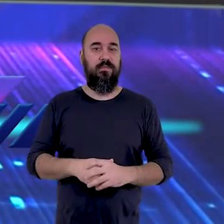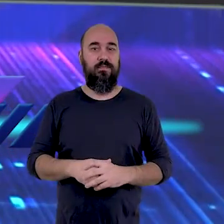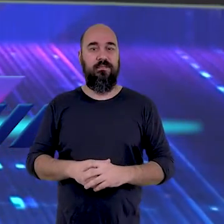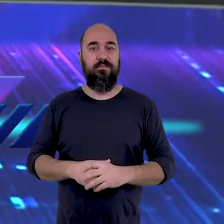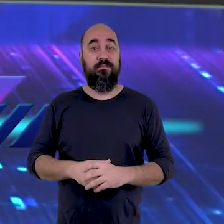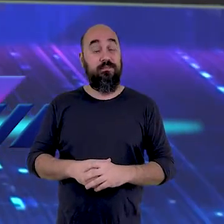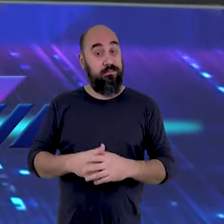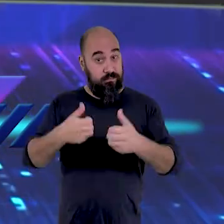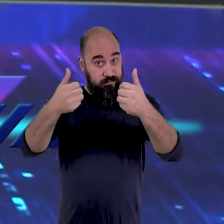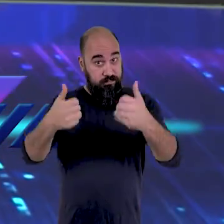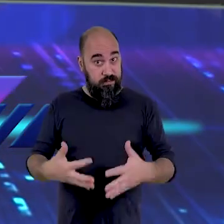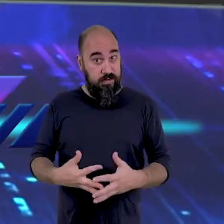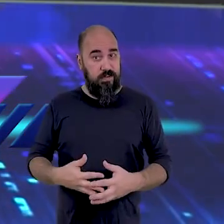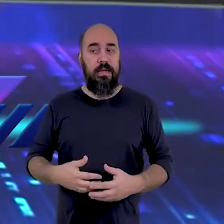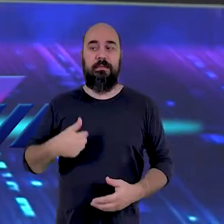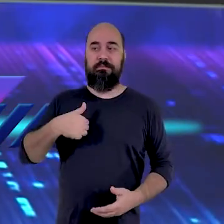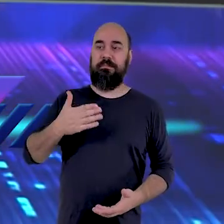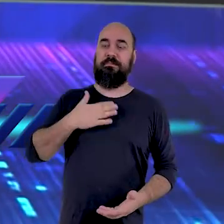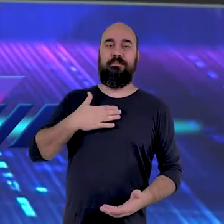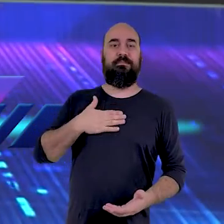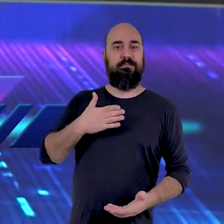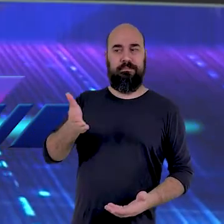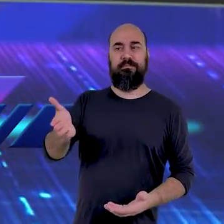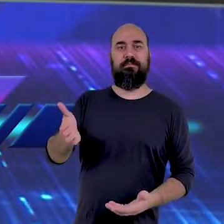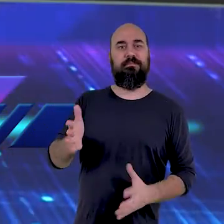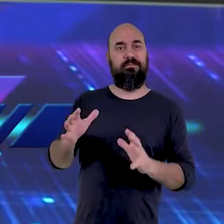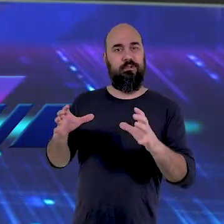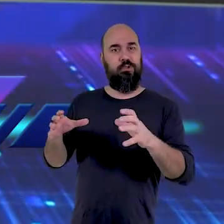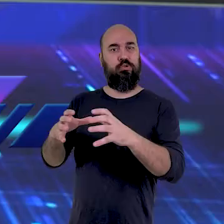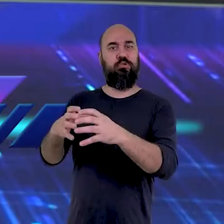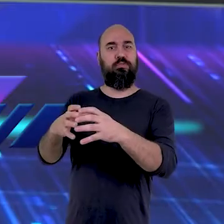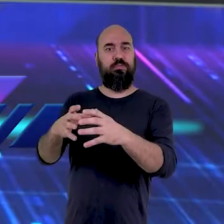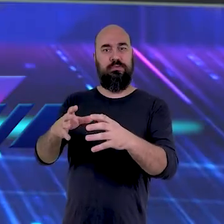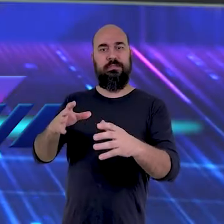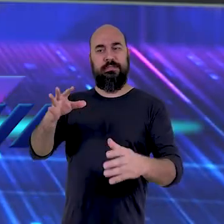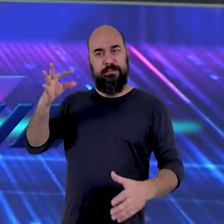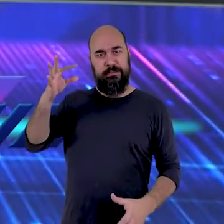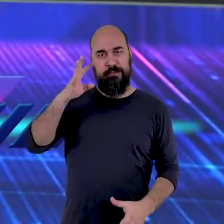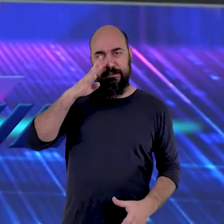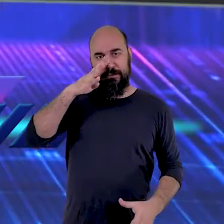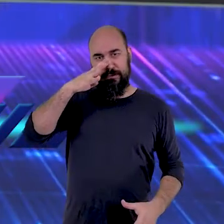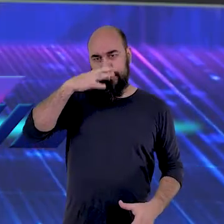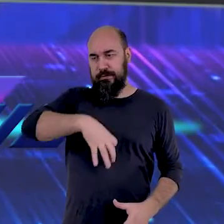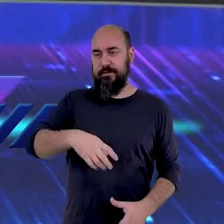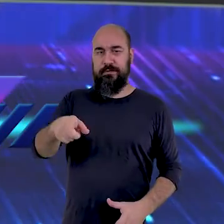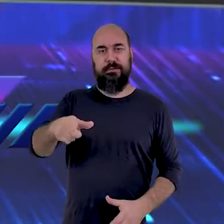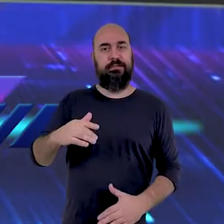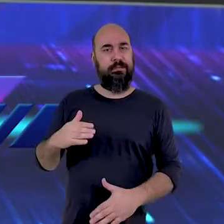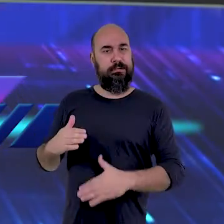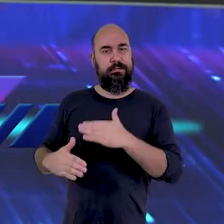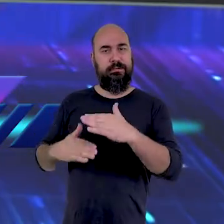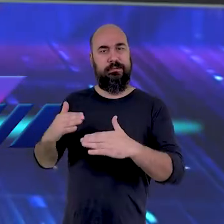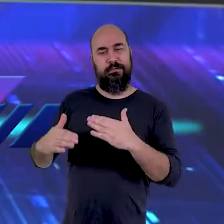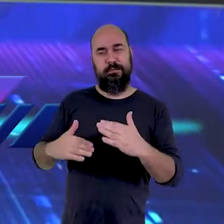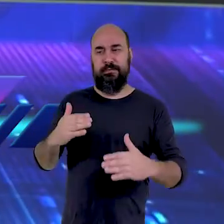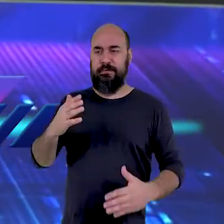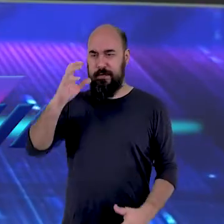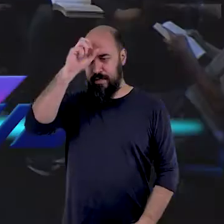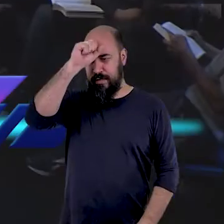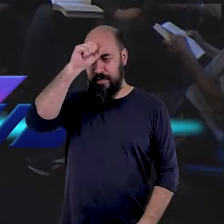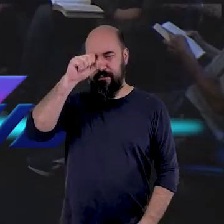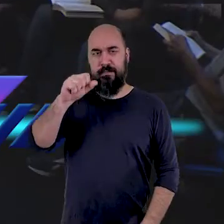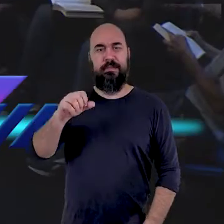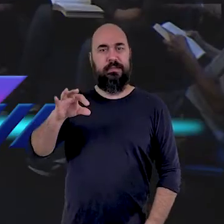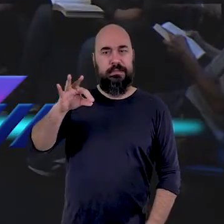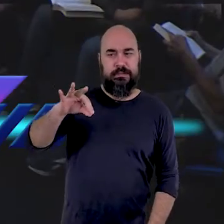a perseverança dos santos. Eu gosto dessa expressão perseverança, porque na Bíblia